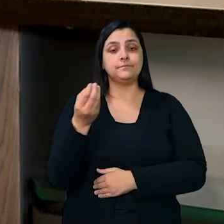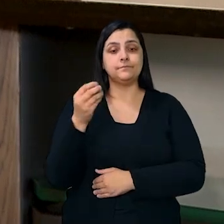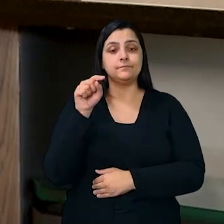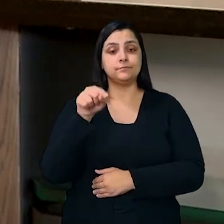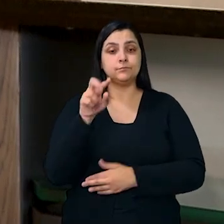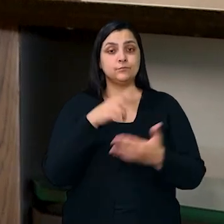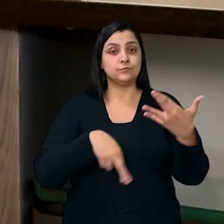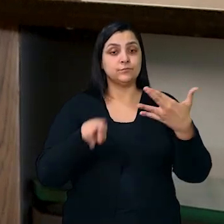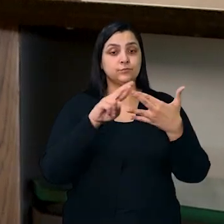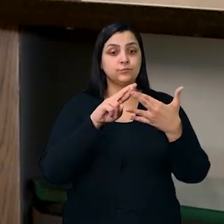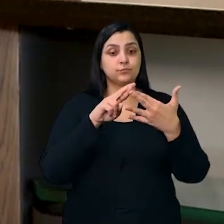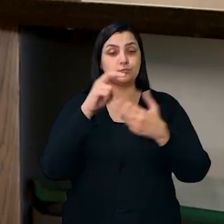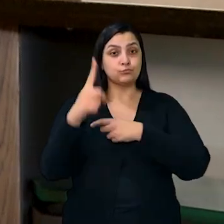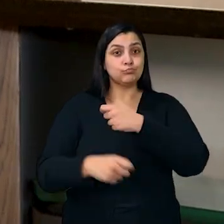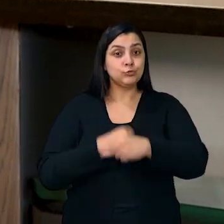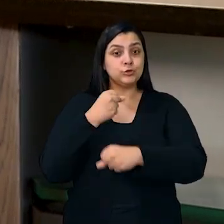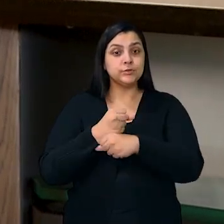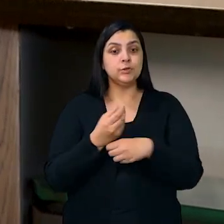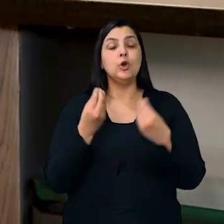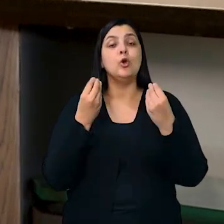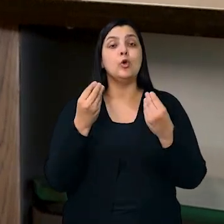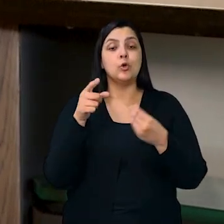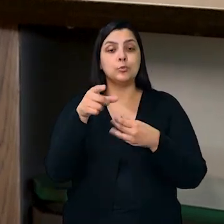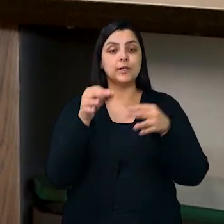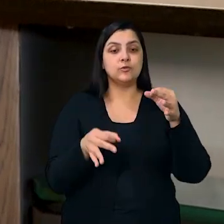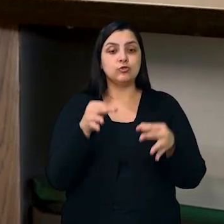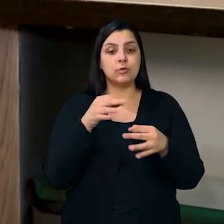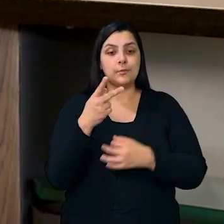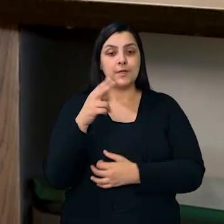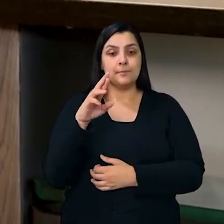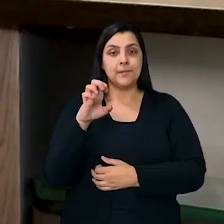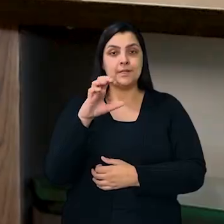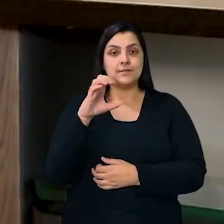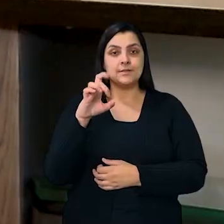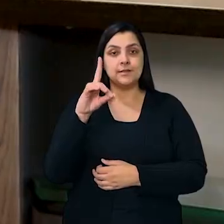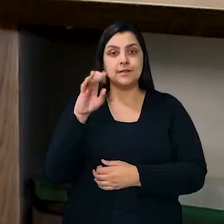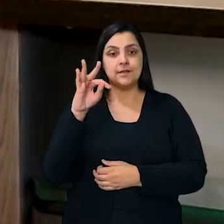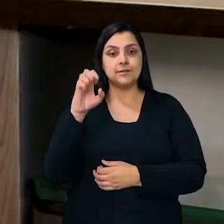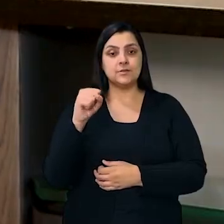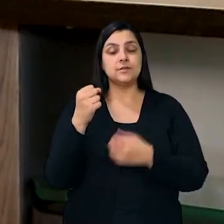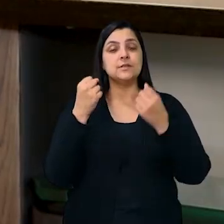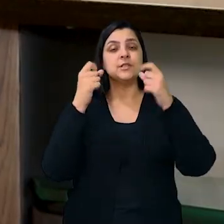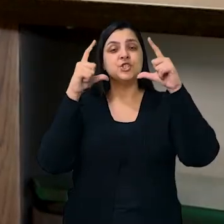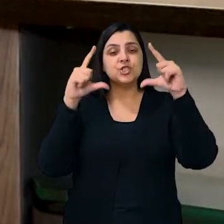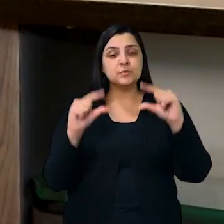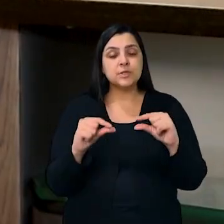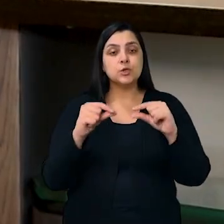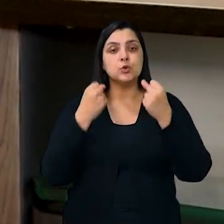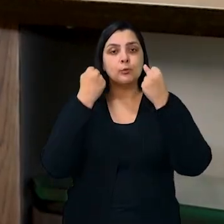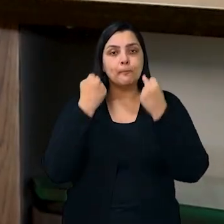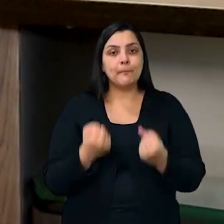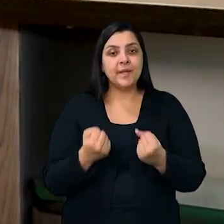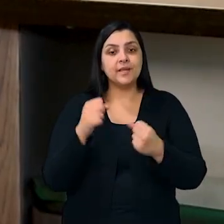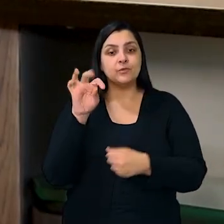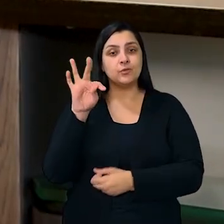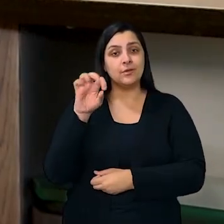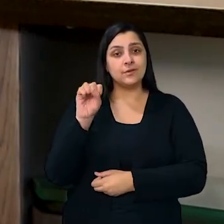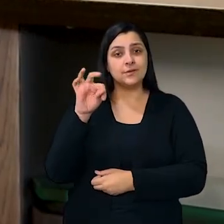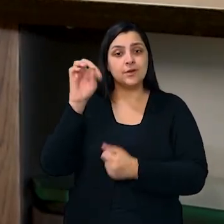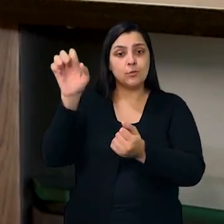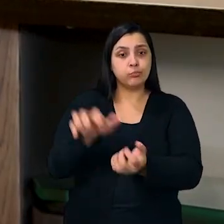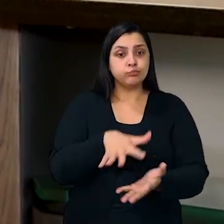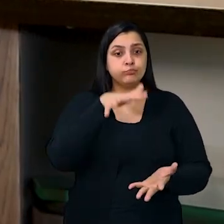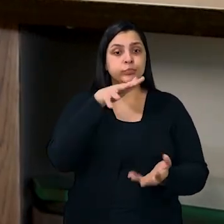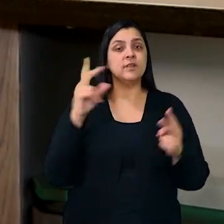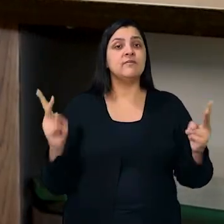recursos anuais, como que o fortalecimento dos precedentes pode ajudar a reduzir a sobrecarga do TST e valorizar